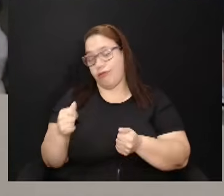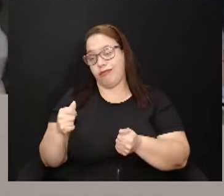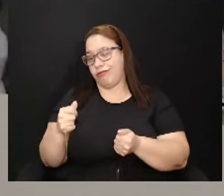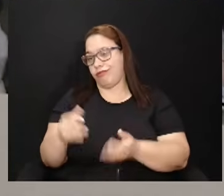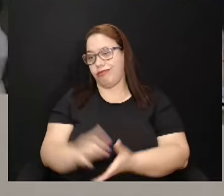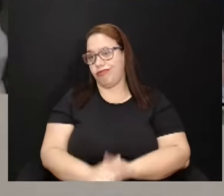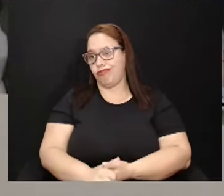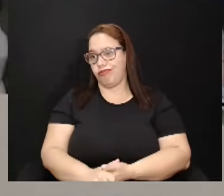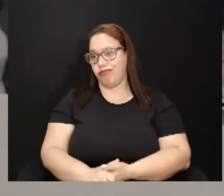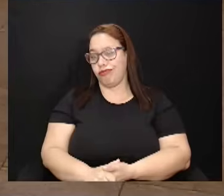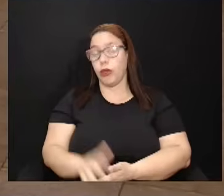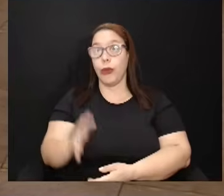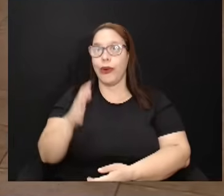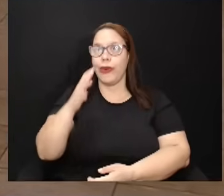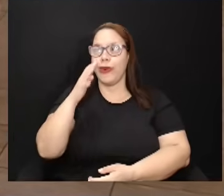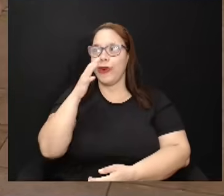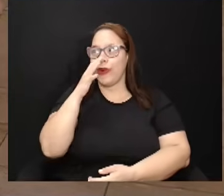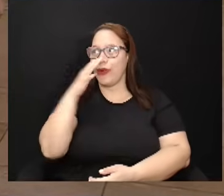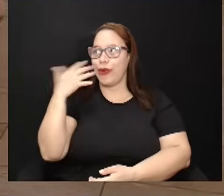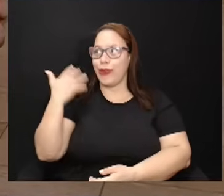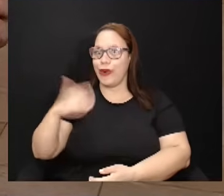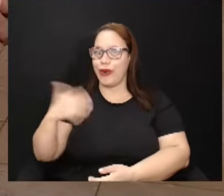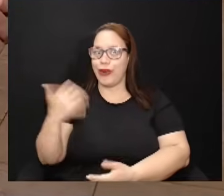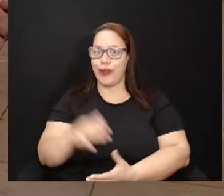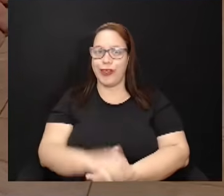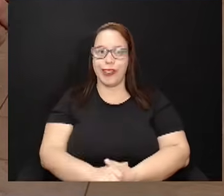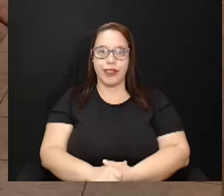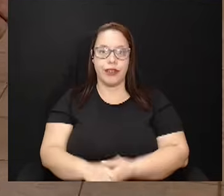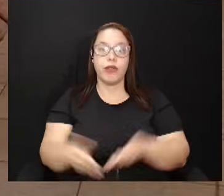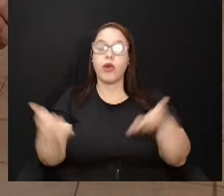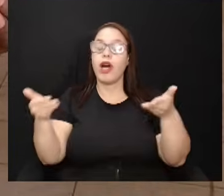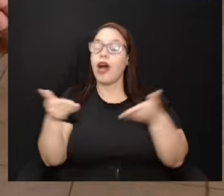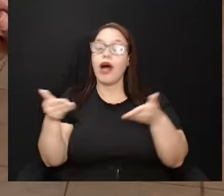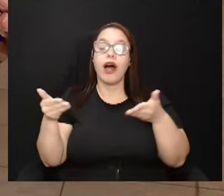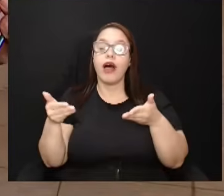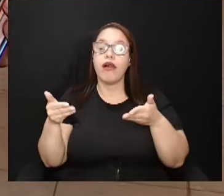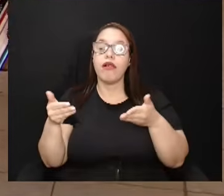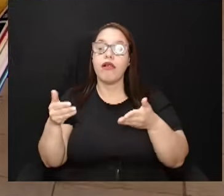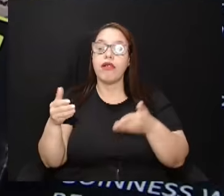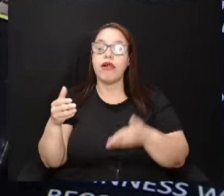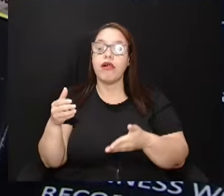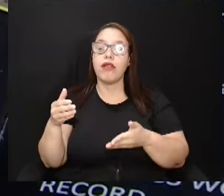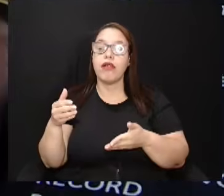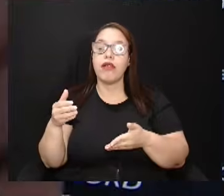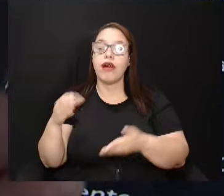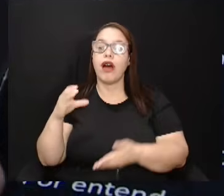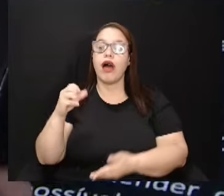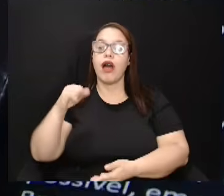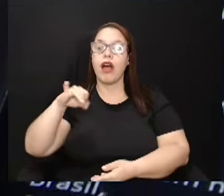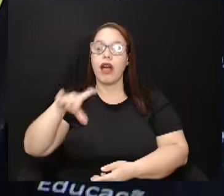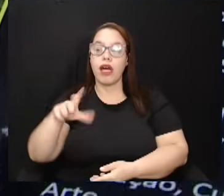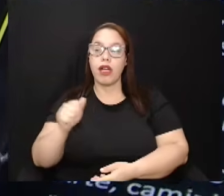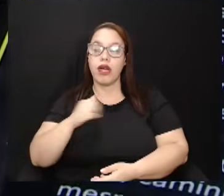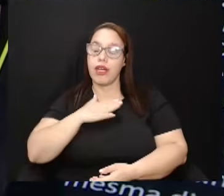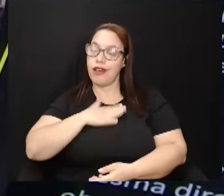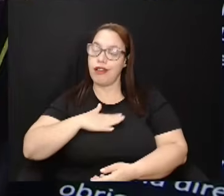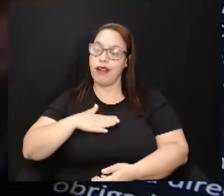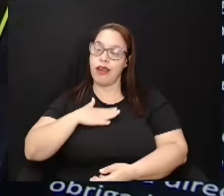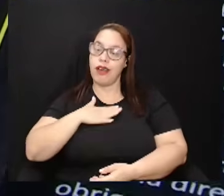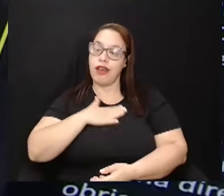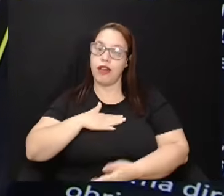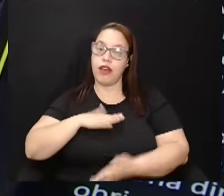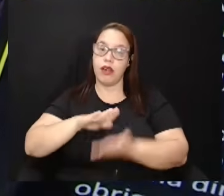encantador, né? Muito encantador. Agora, Camila, é o seguinte, eu gostei mesmo foi de interpretar o Navio